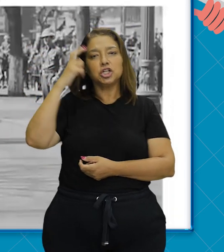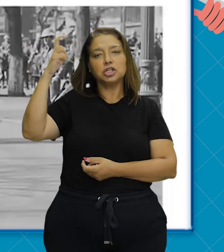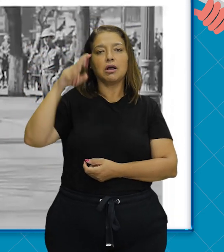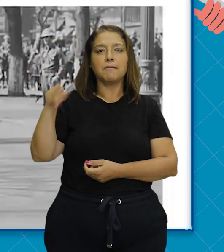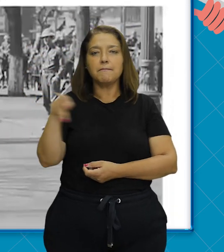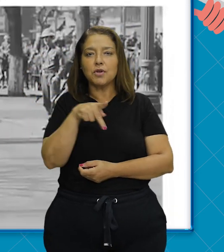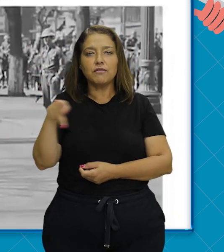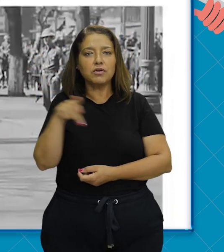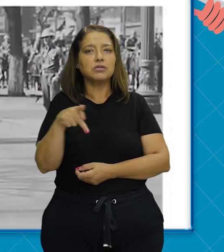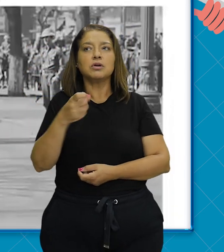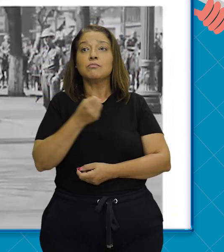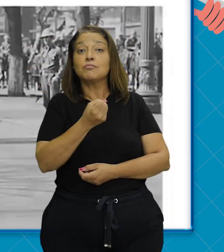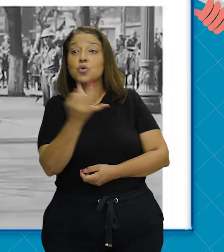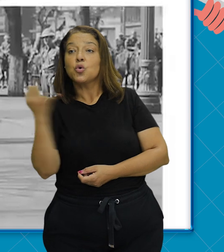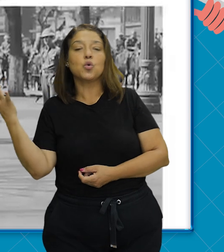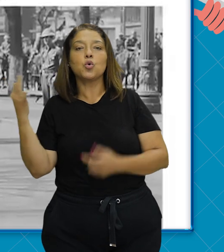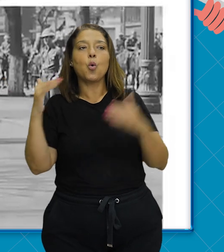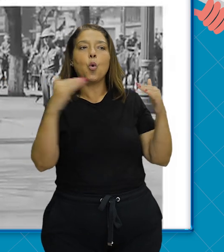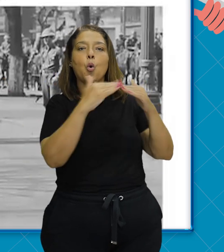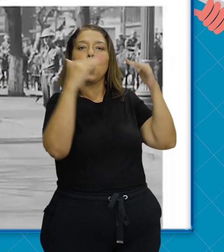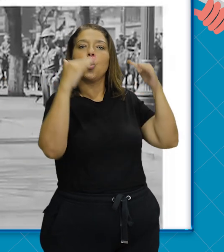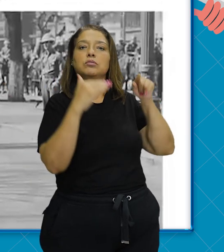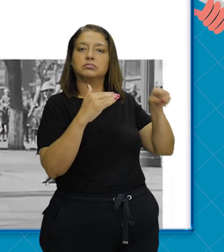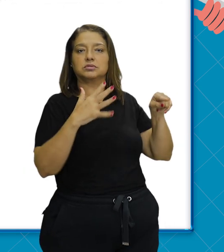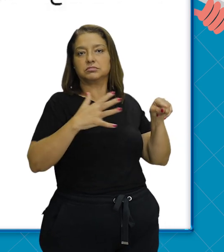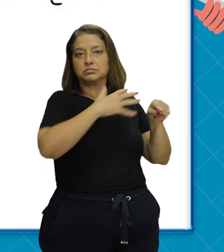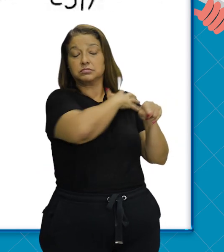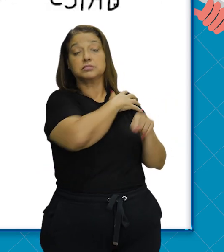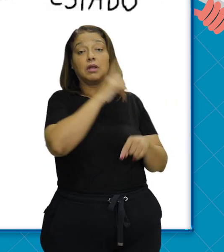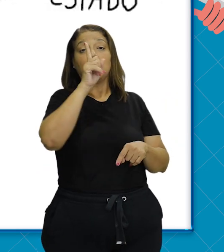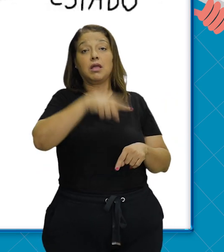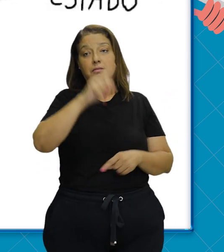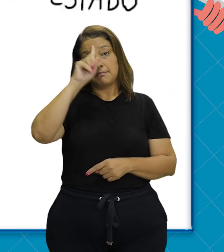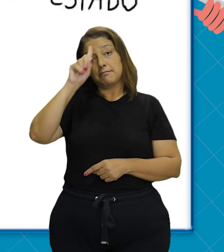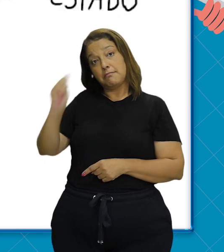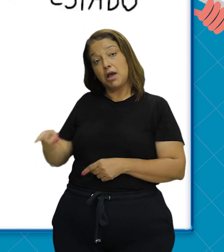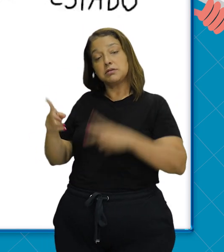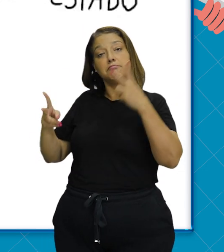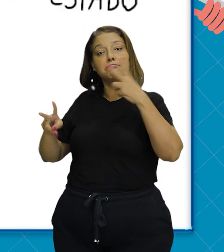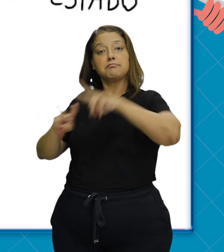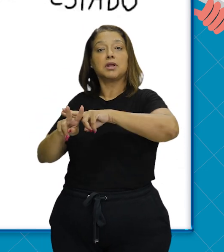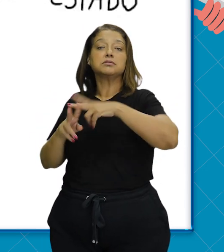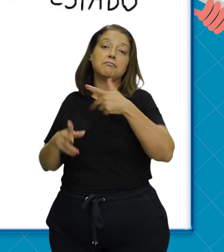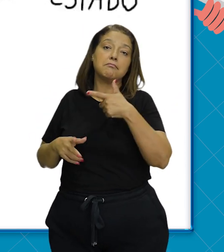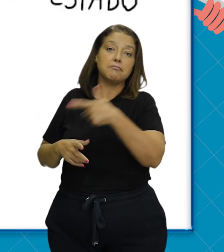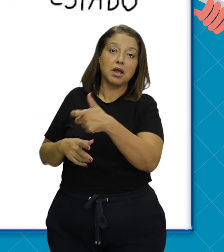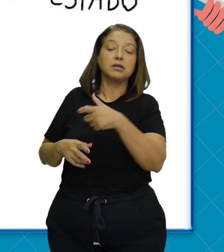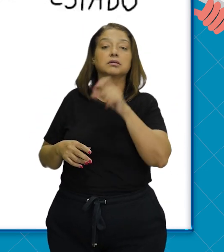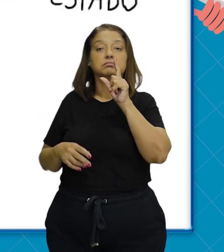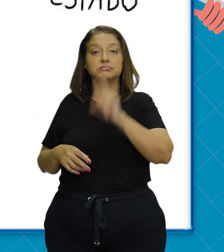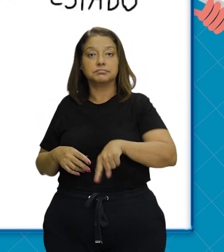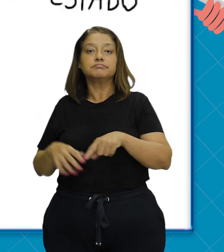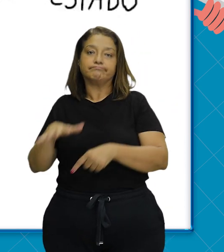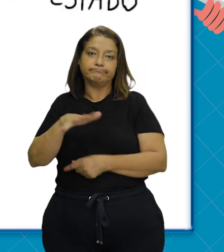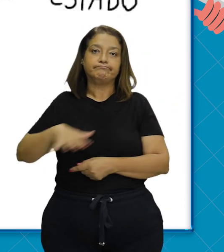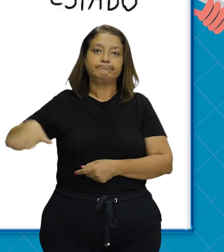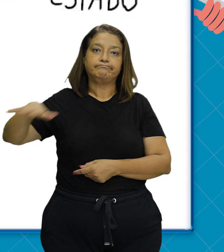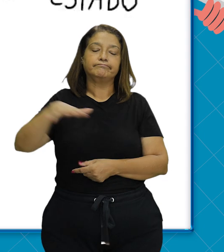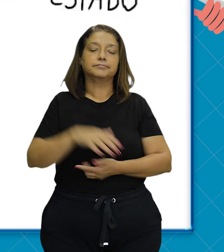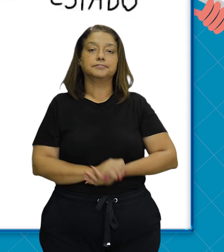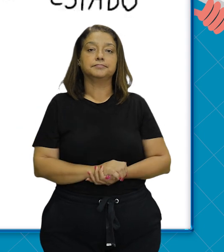professores, muitas pessoas que discordavam do regime eram alvo de terrorismo do Estado, período que ficou conhecido como Anos de